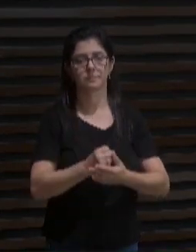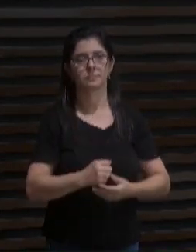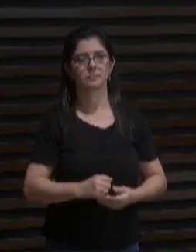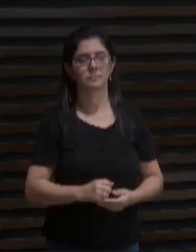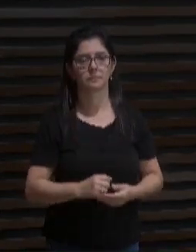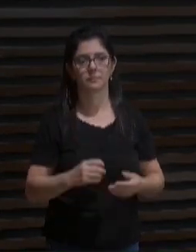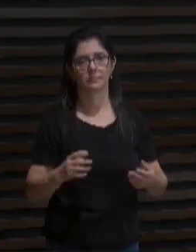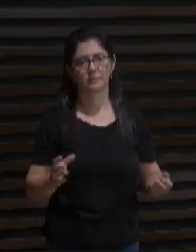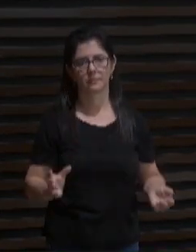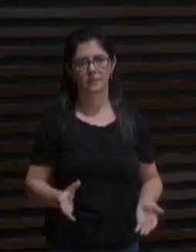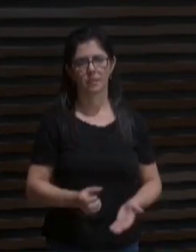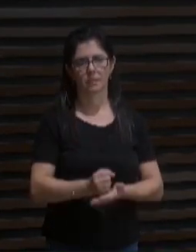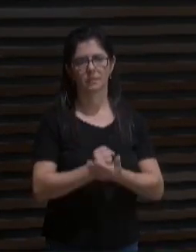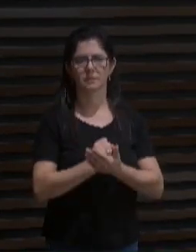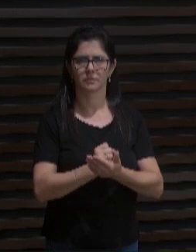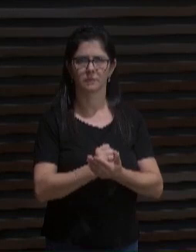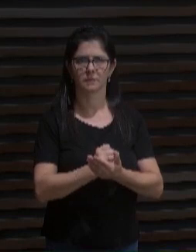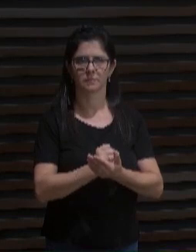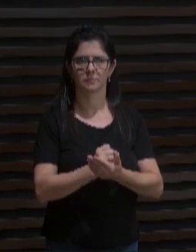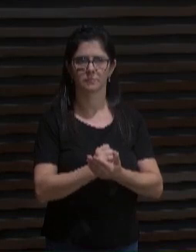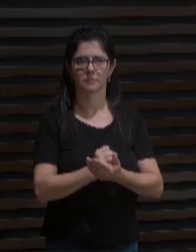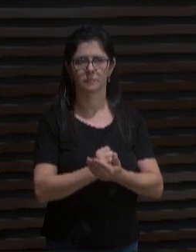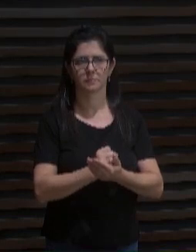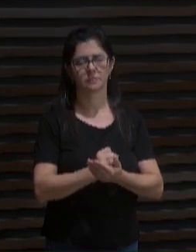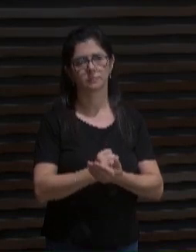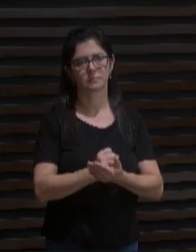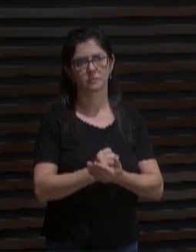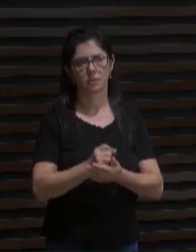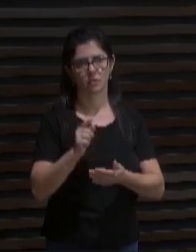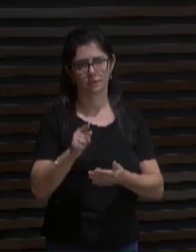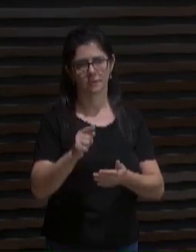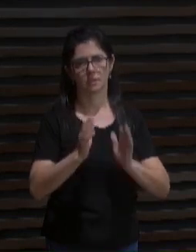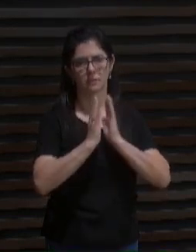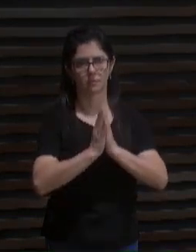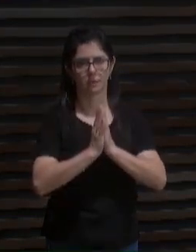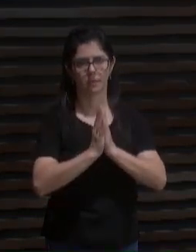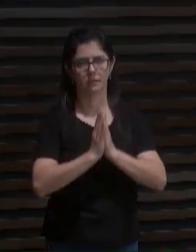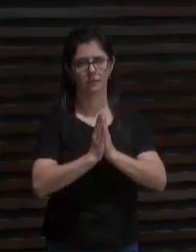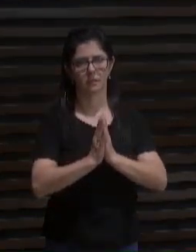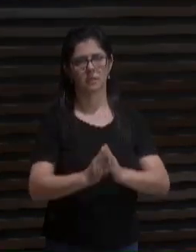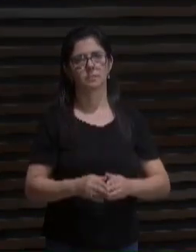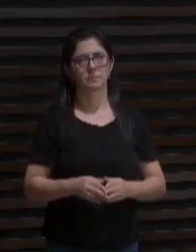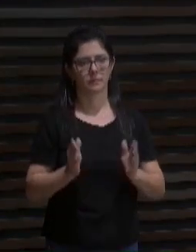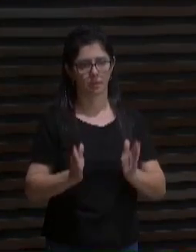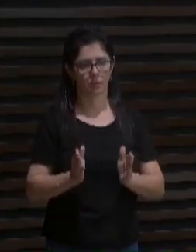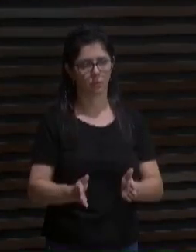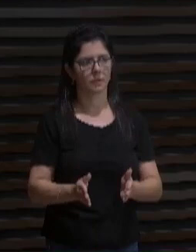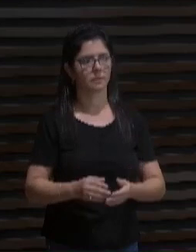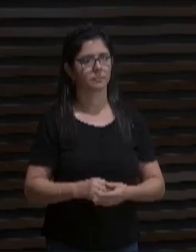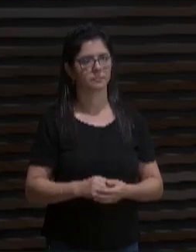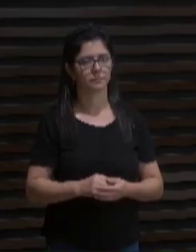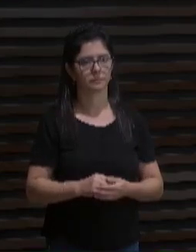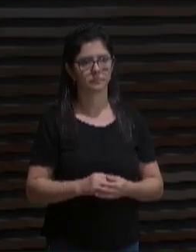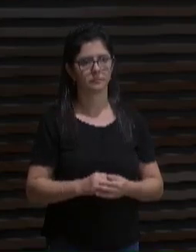E a salvação é assim, meu irmão. Você vai orar aqui agora. Entrega. Você está